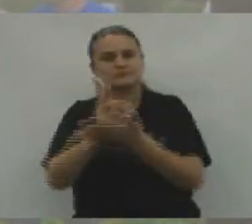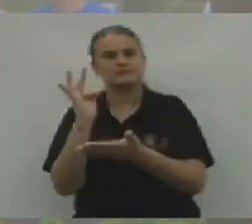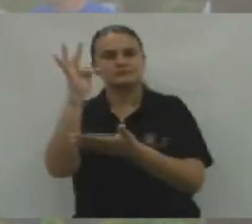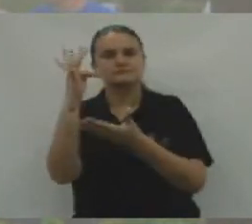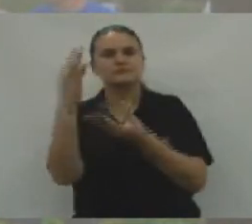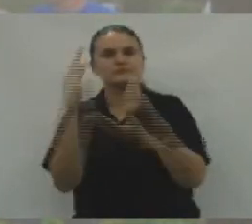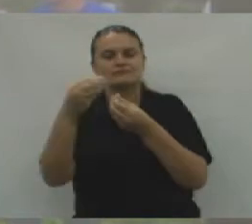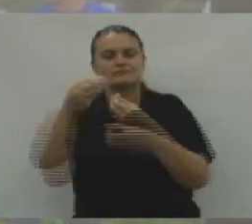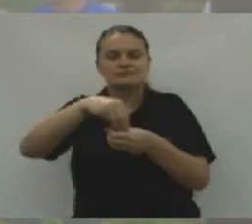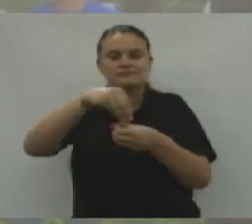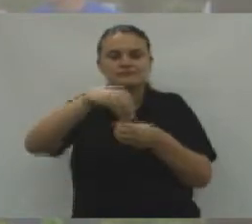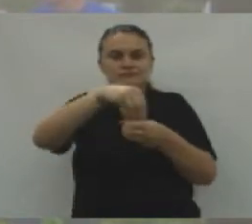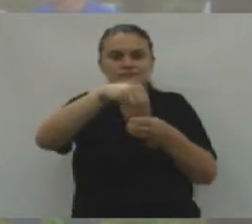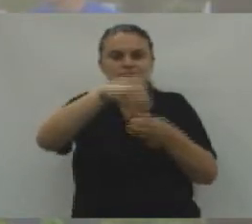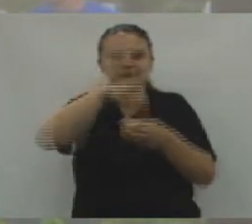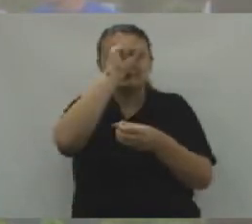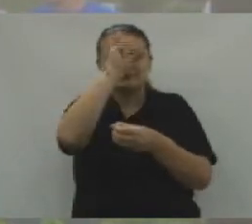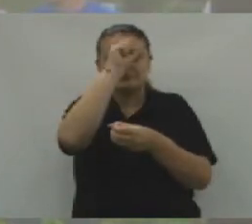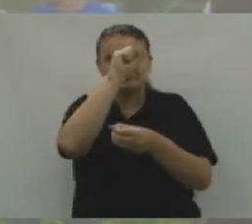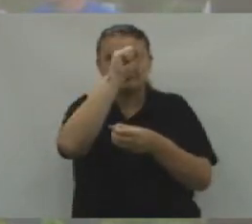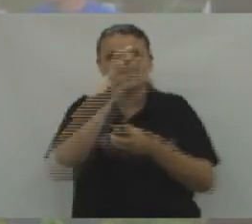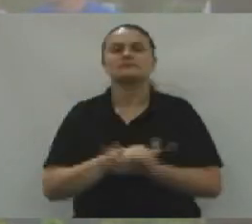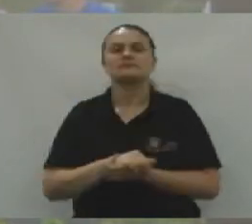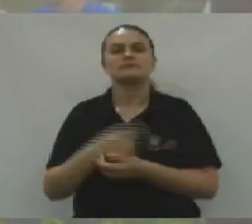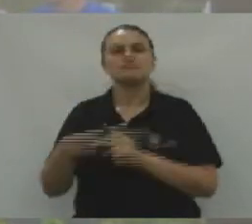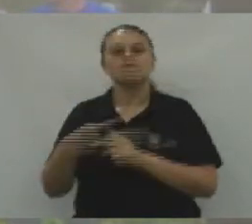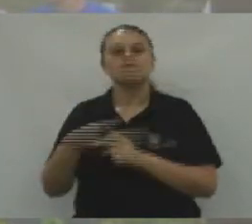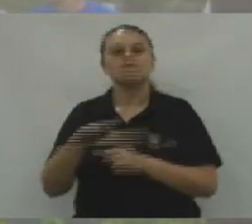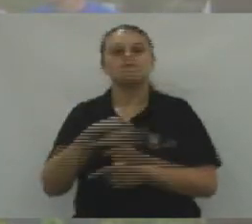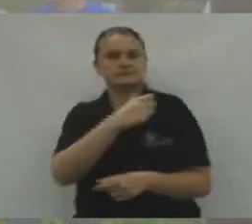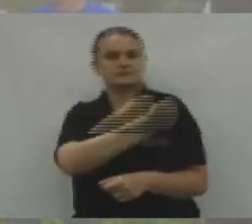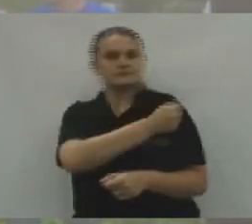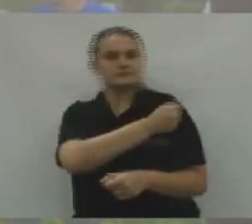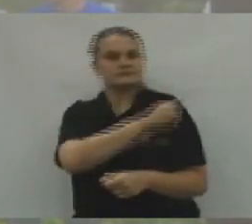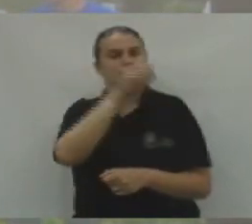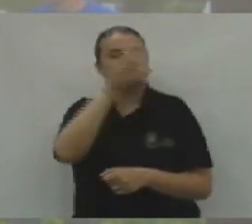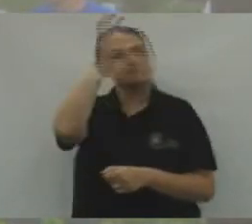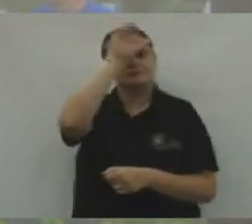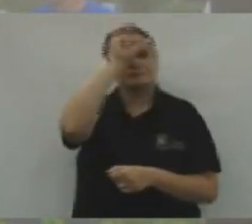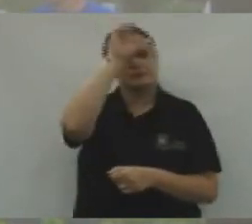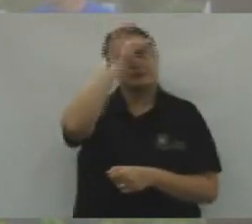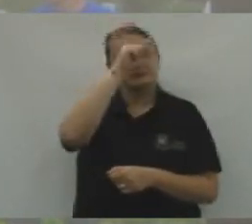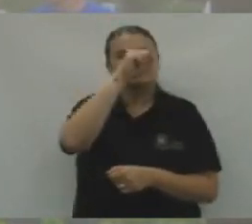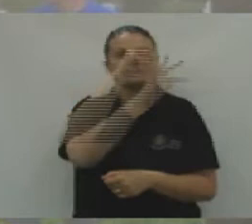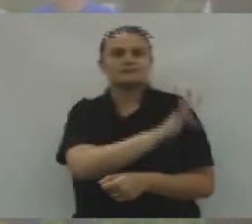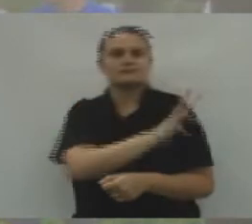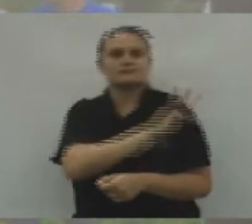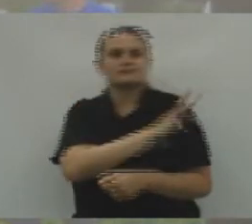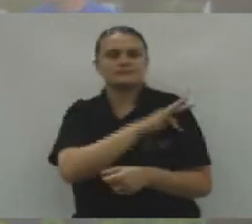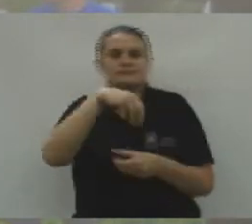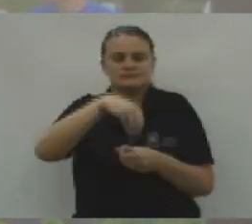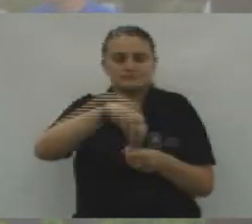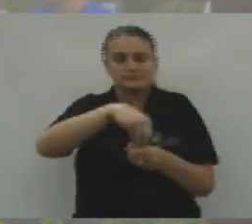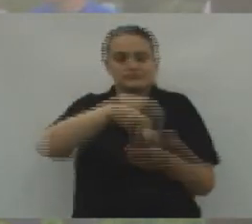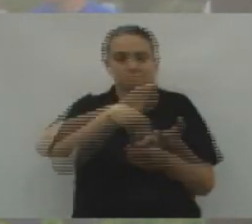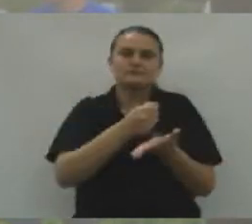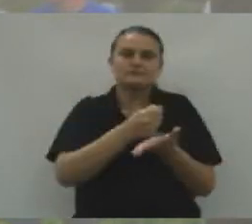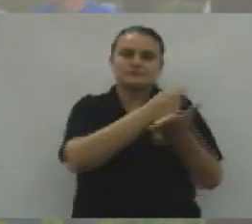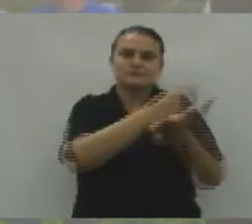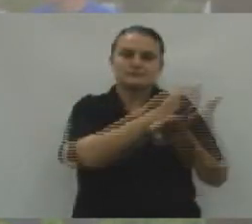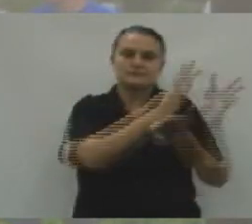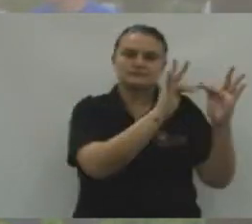porque lá tem os alunos que estão aprendendo técnicas de produção para levar para suas propriedades e